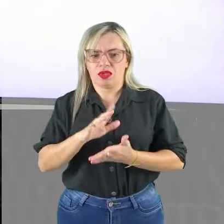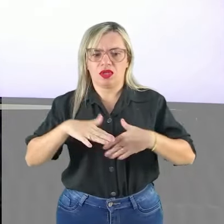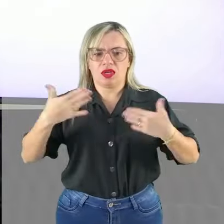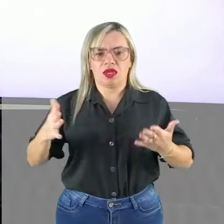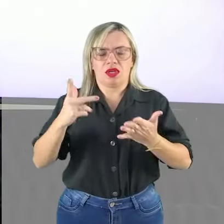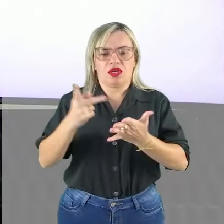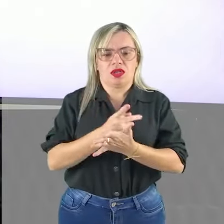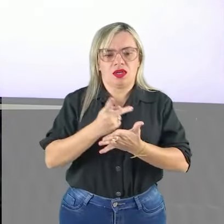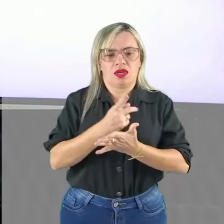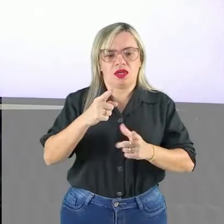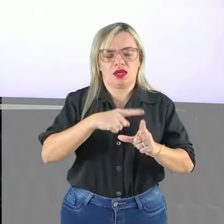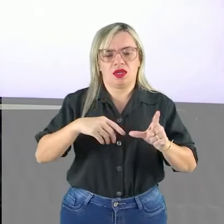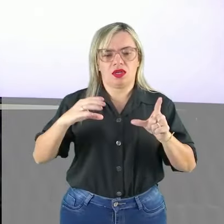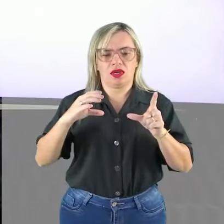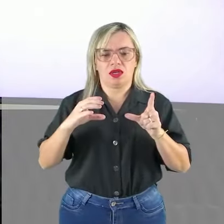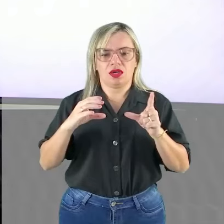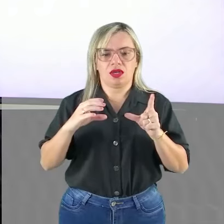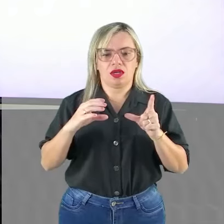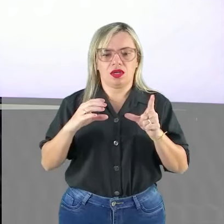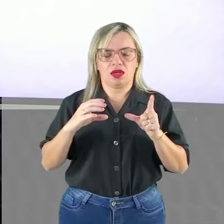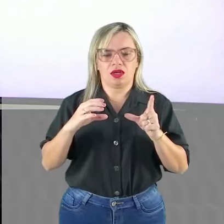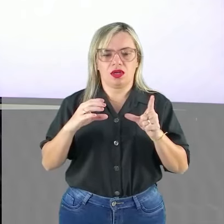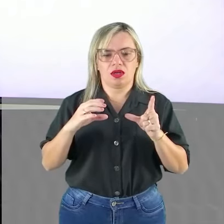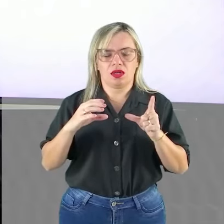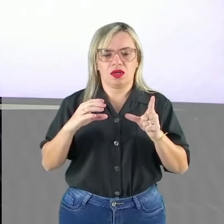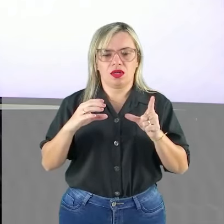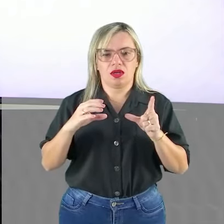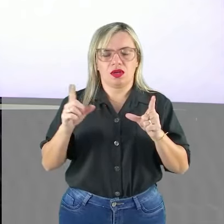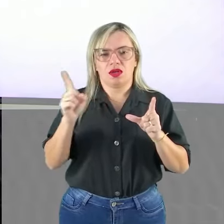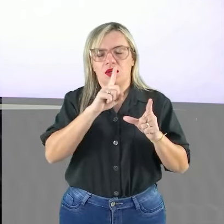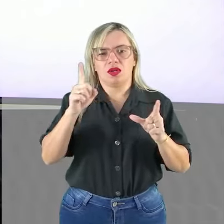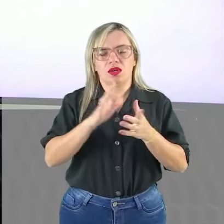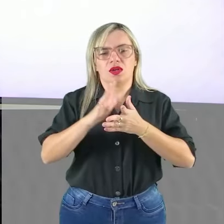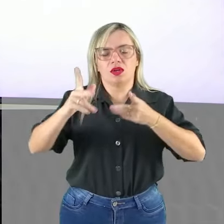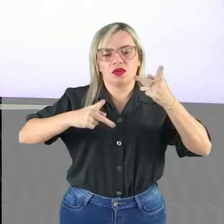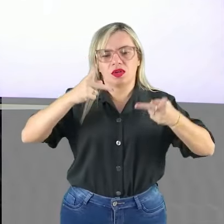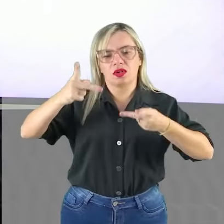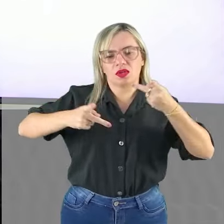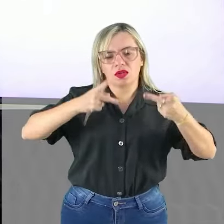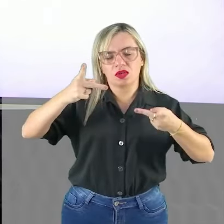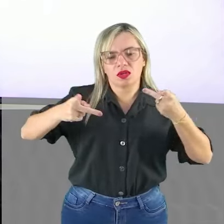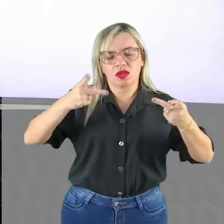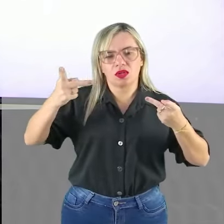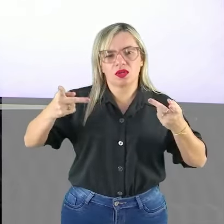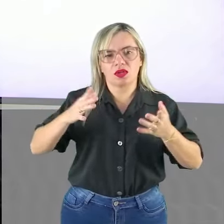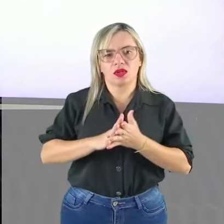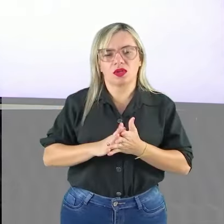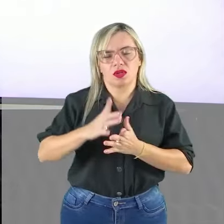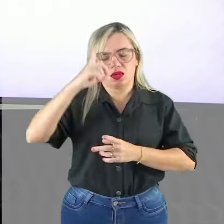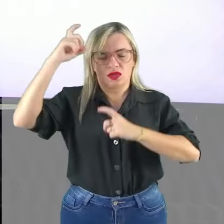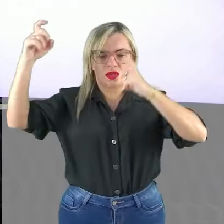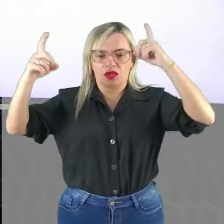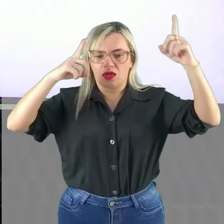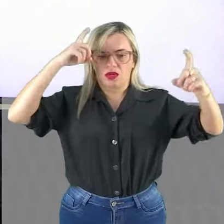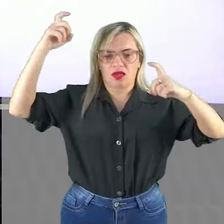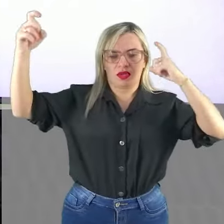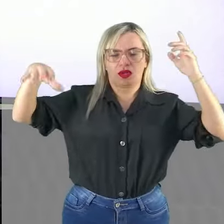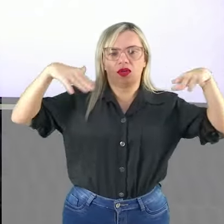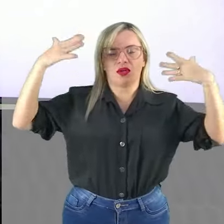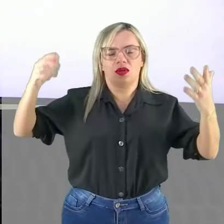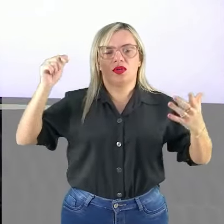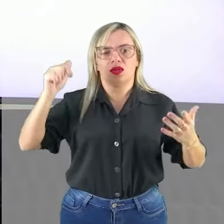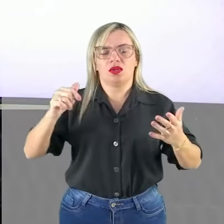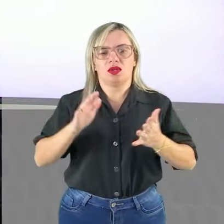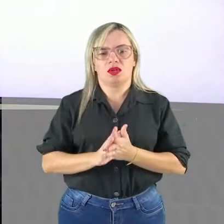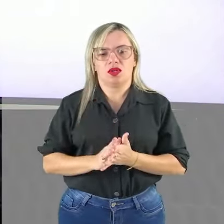tá tendência estilístico literária ele não fala sobre uma tendência ele fala de uma criação ele estaria criando